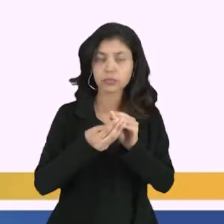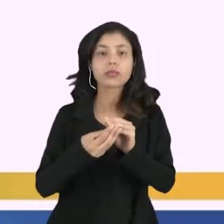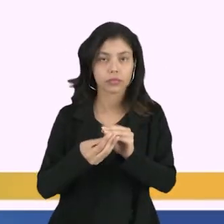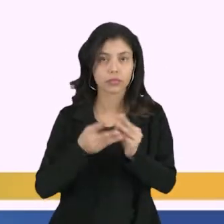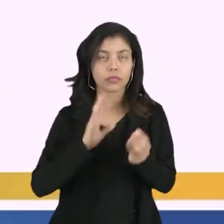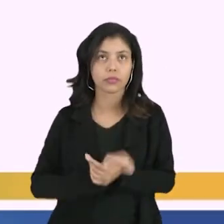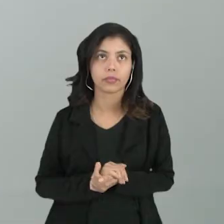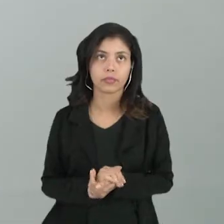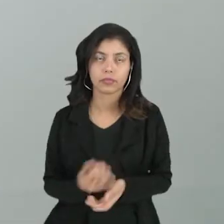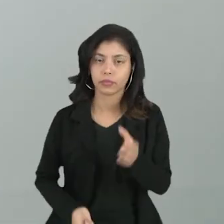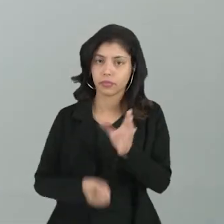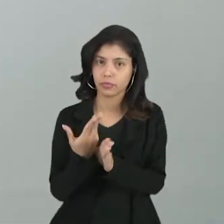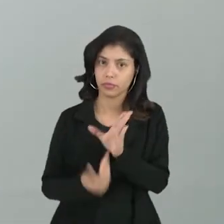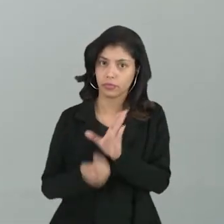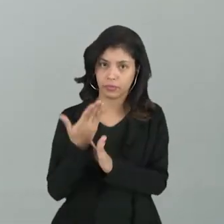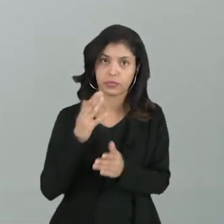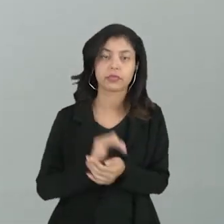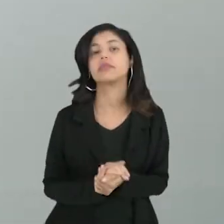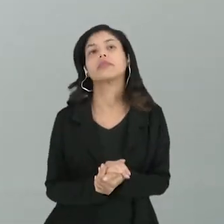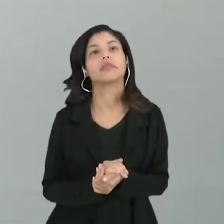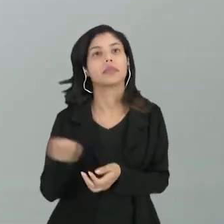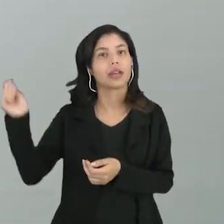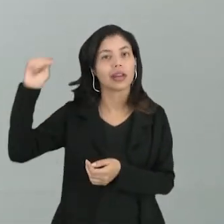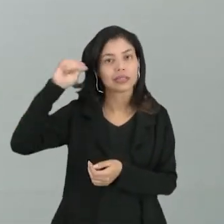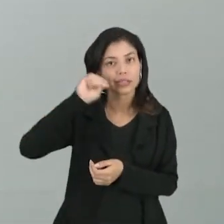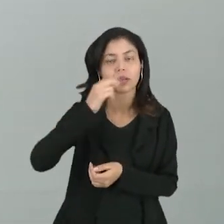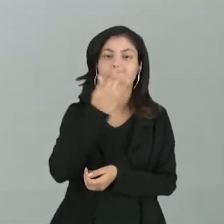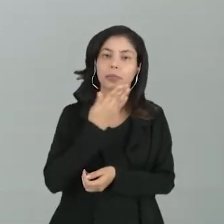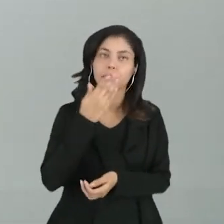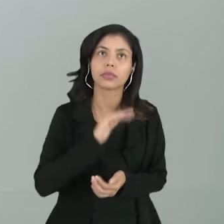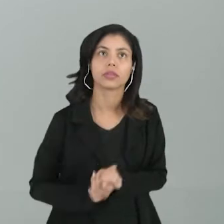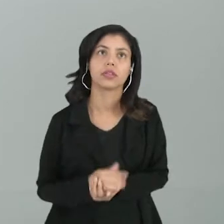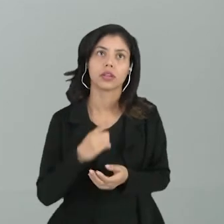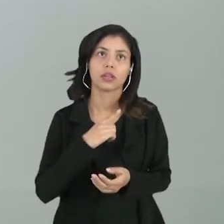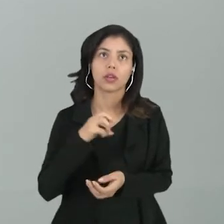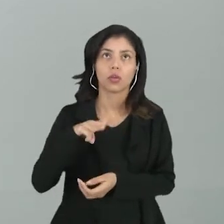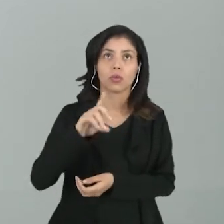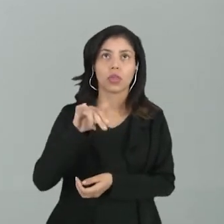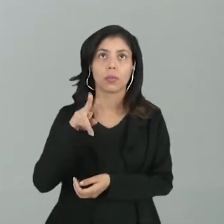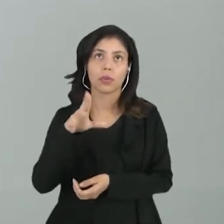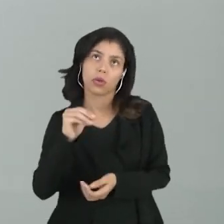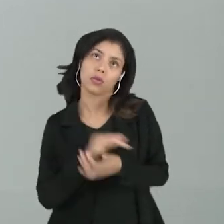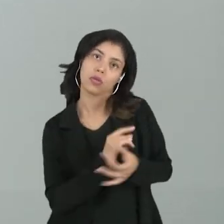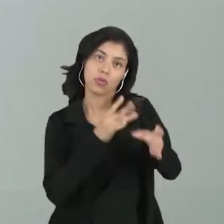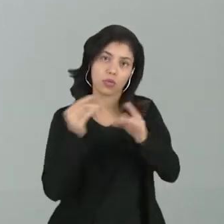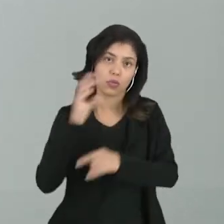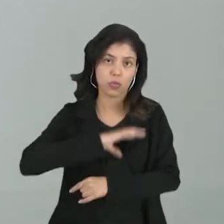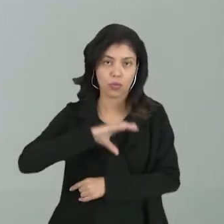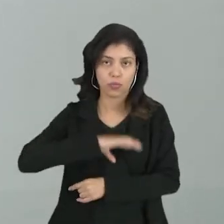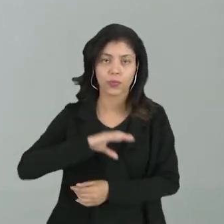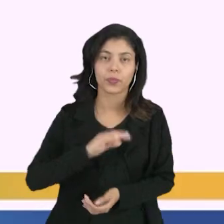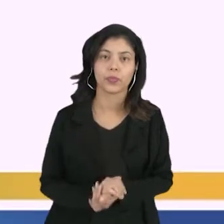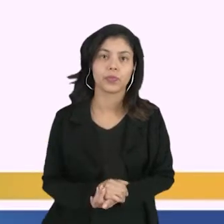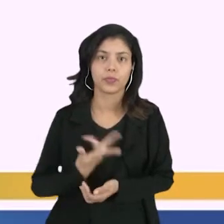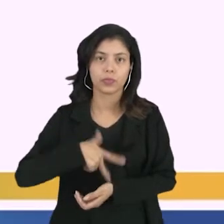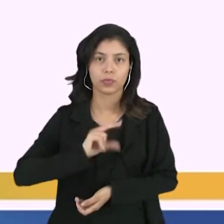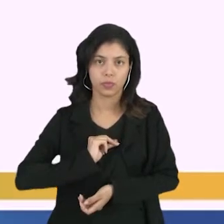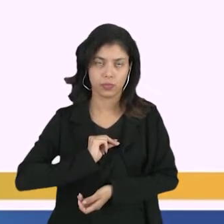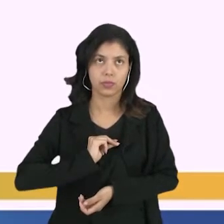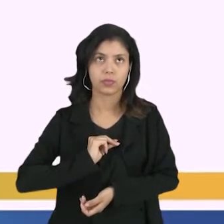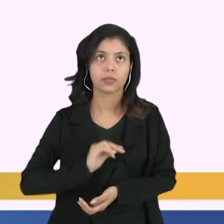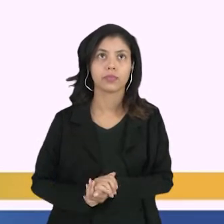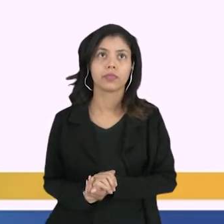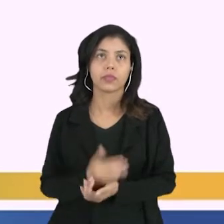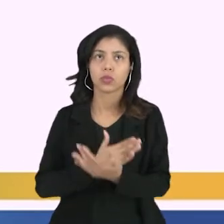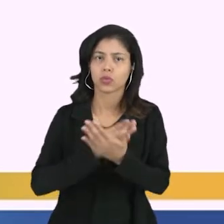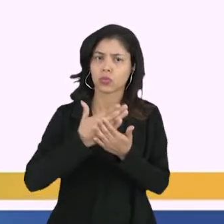implementação, né, da produção da cana-de-açúcar, a gente tem aí o monopólio comercial português, né?